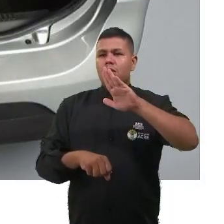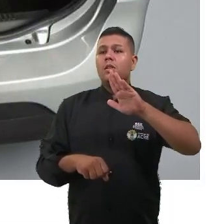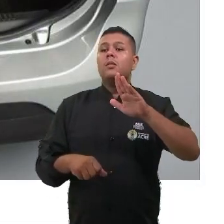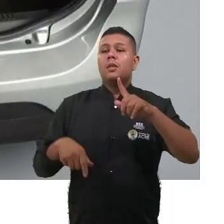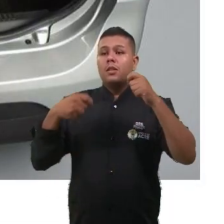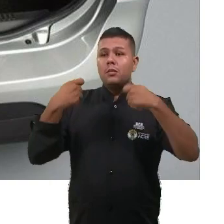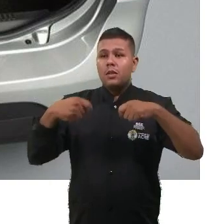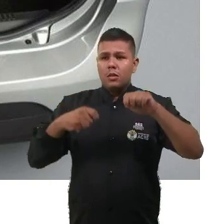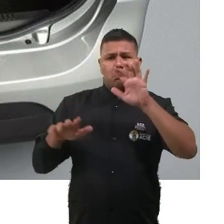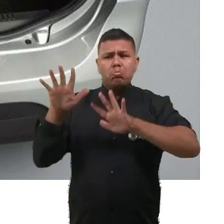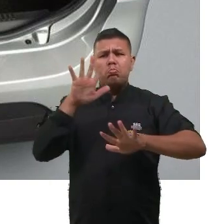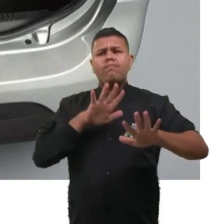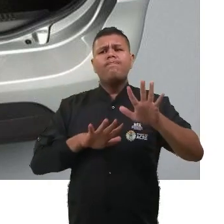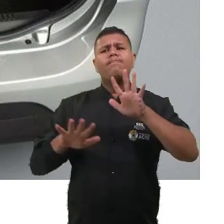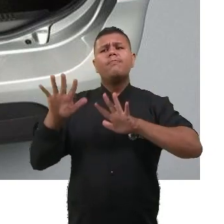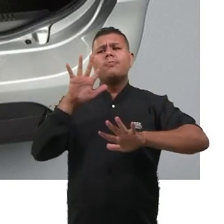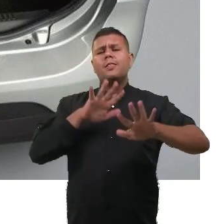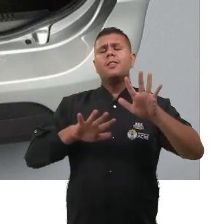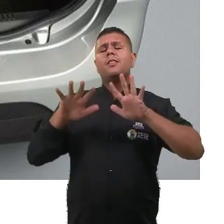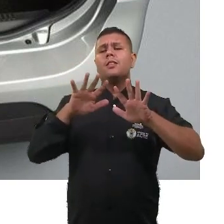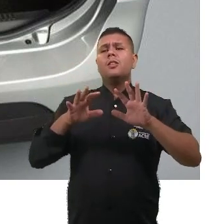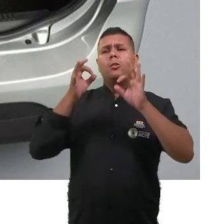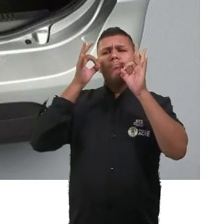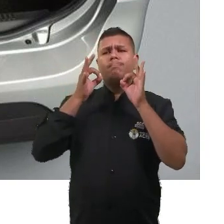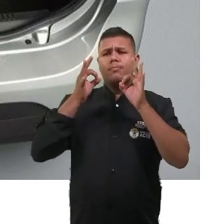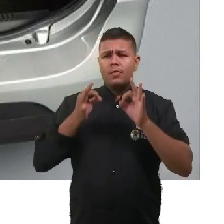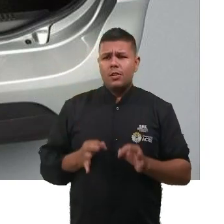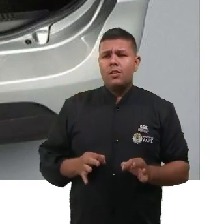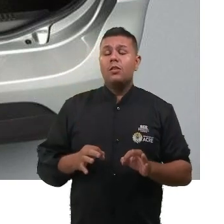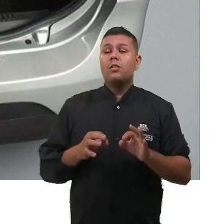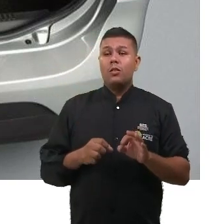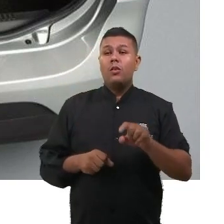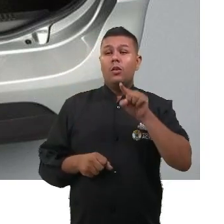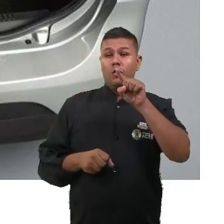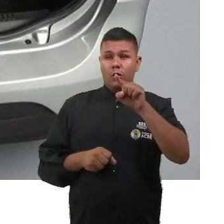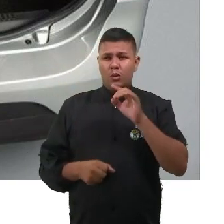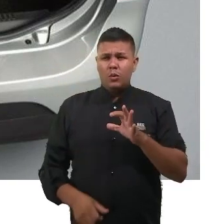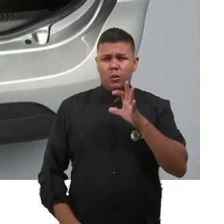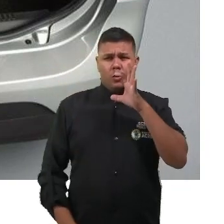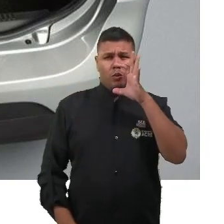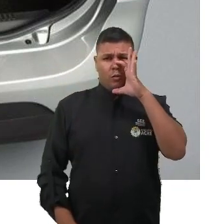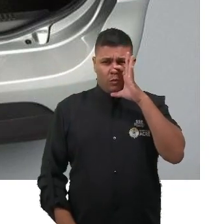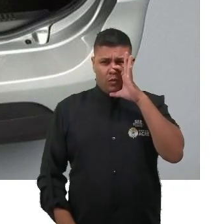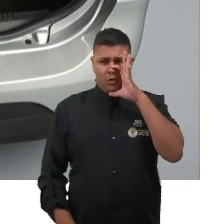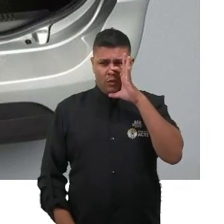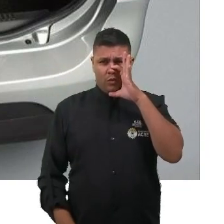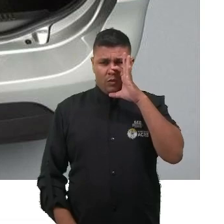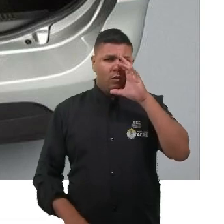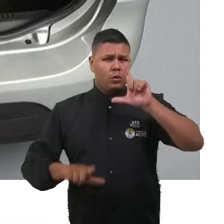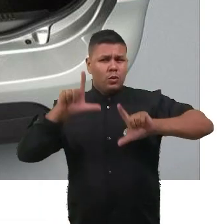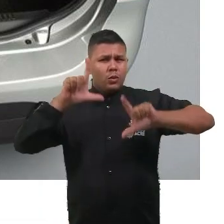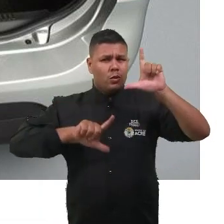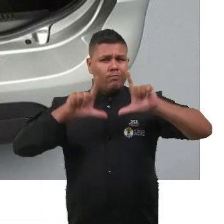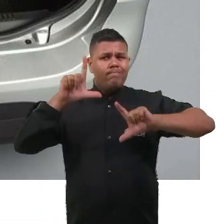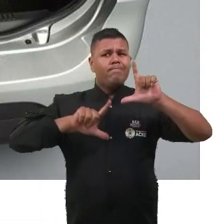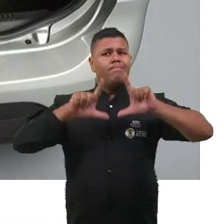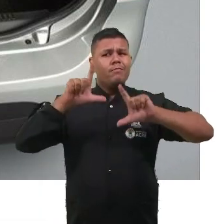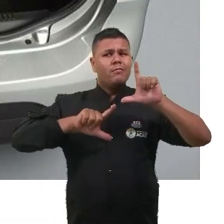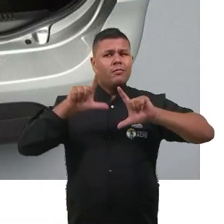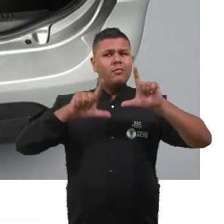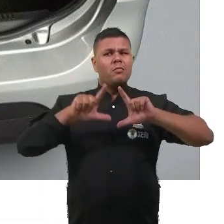cuidado, né? Tem que ter um cuidado. Tenho certeza também que você, ao assistir aí aos jornais, você já viu